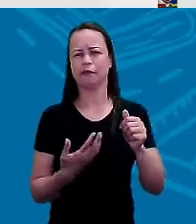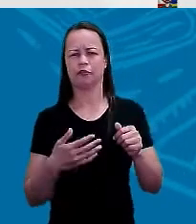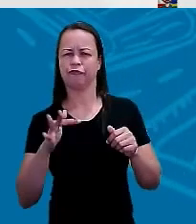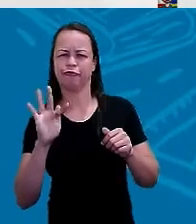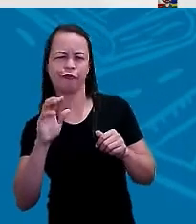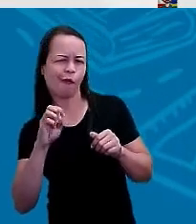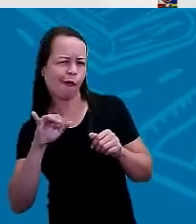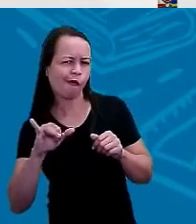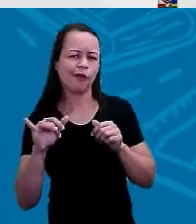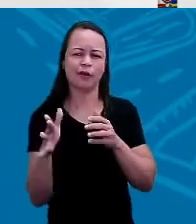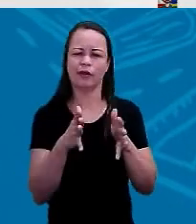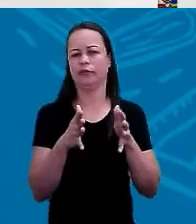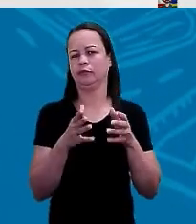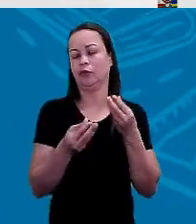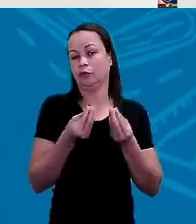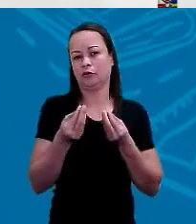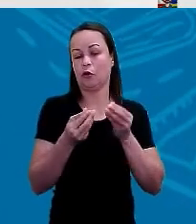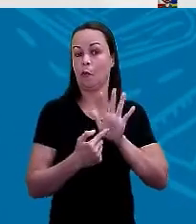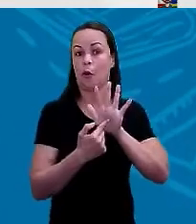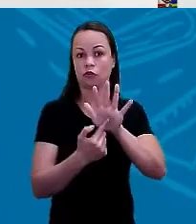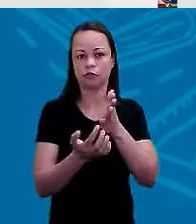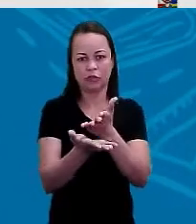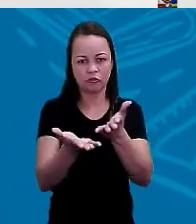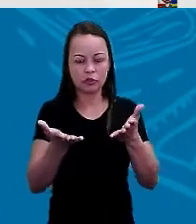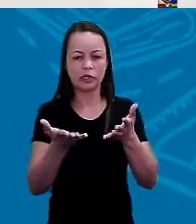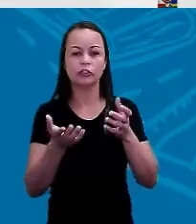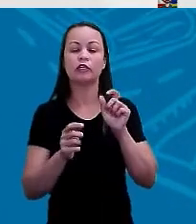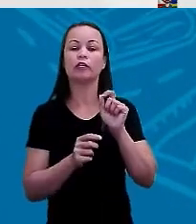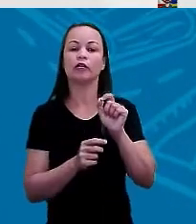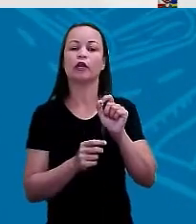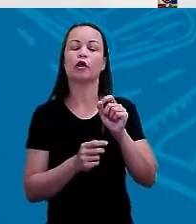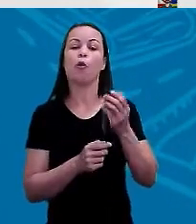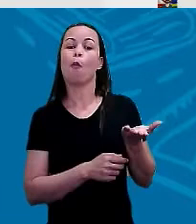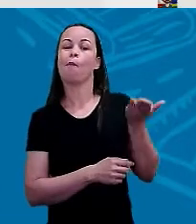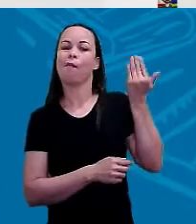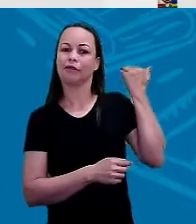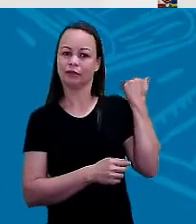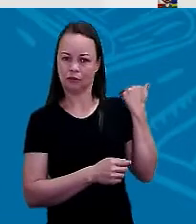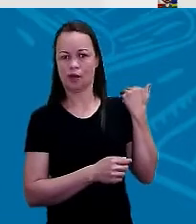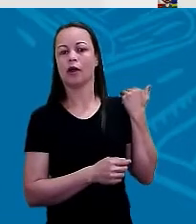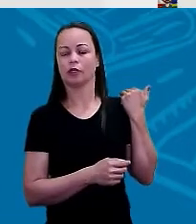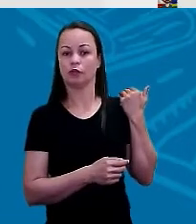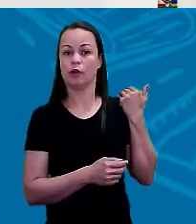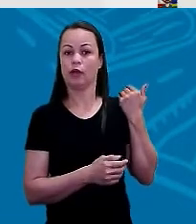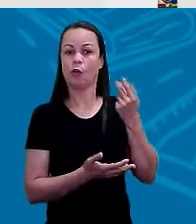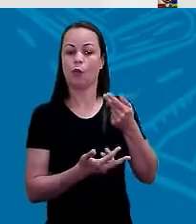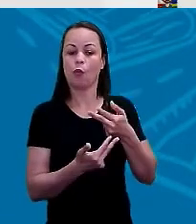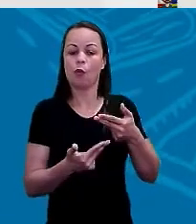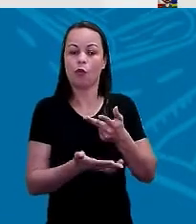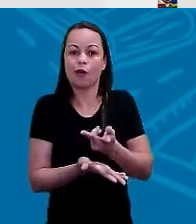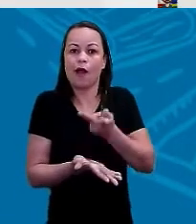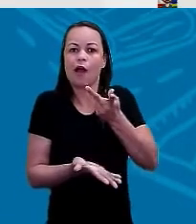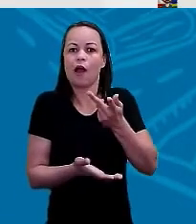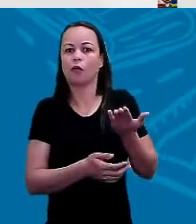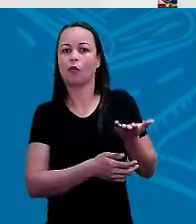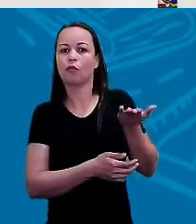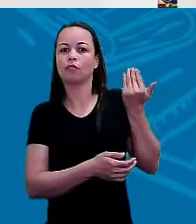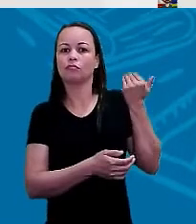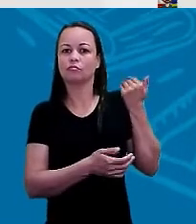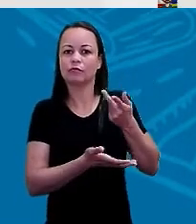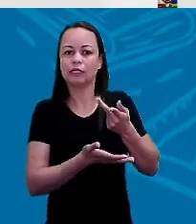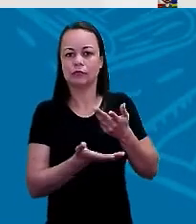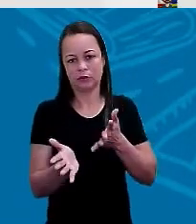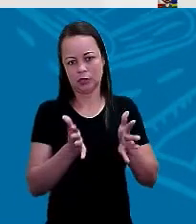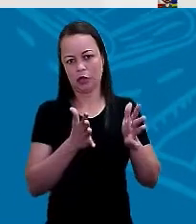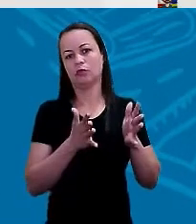esse era, mas não foi. Eu estou querendo mostrar para vocês que o passado é uma ação que aconteceu e terminou lá no